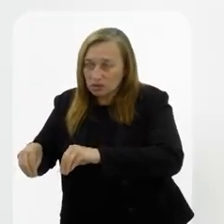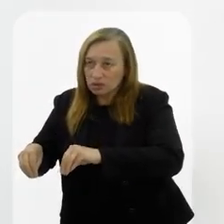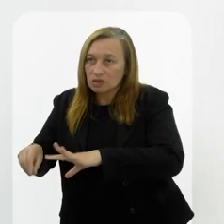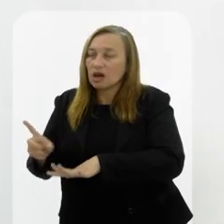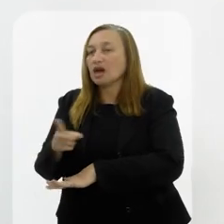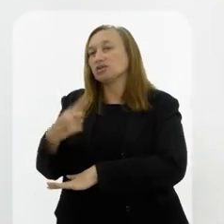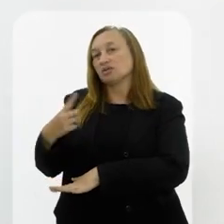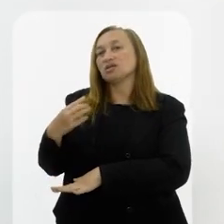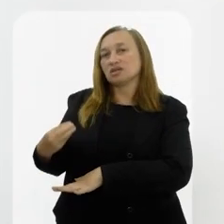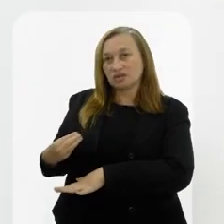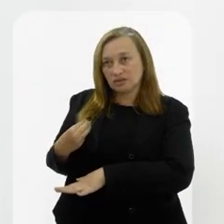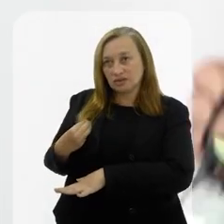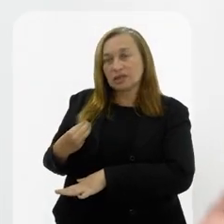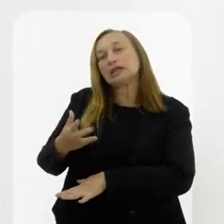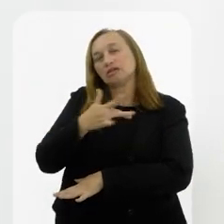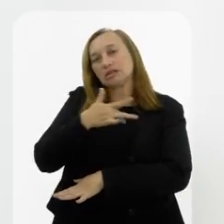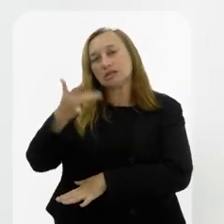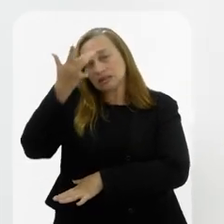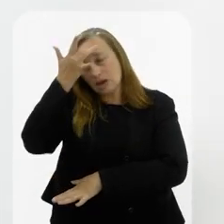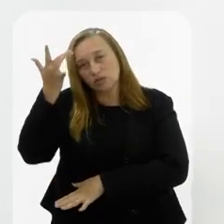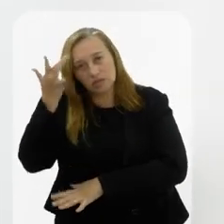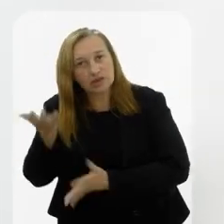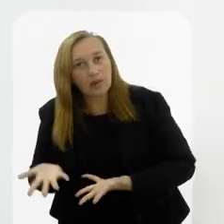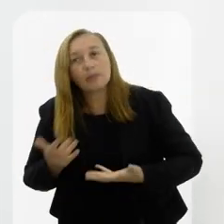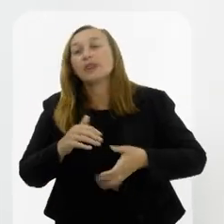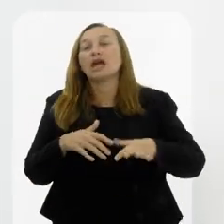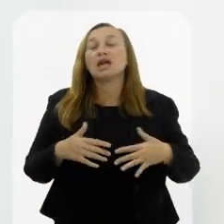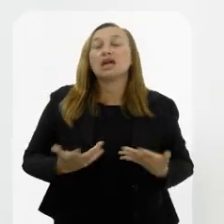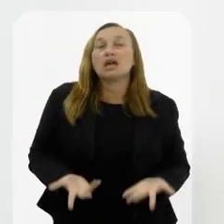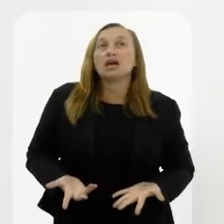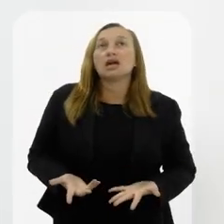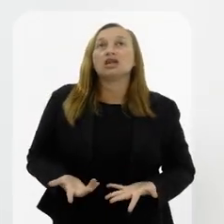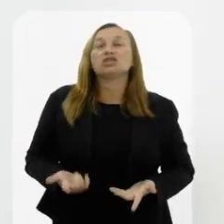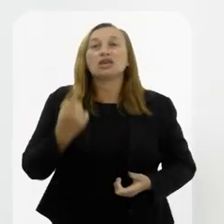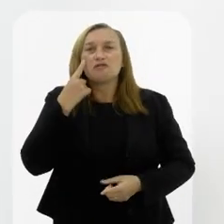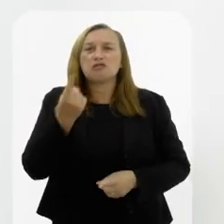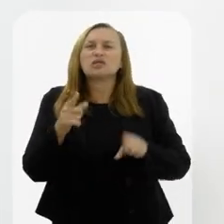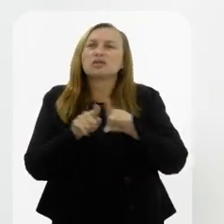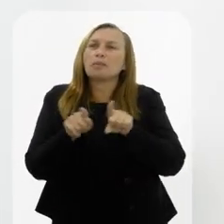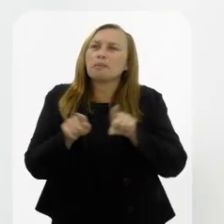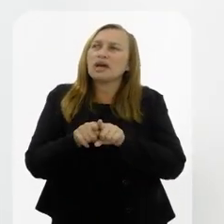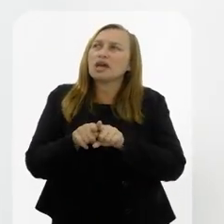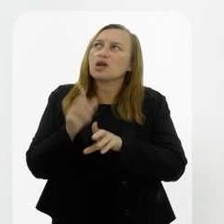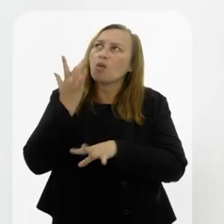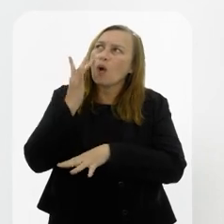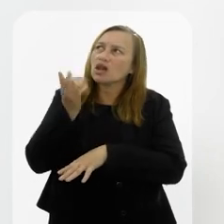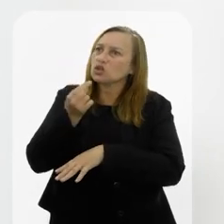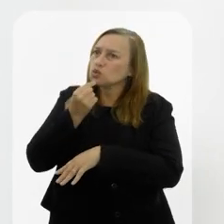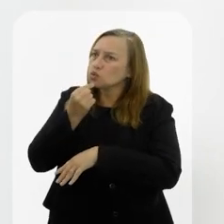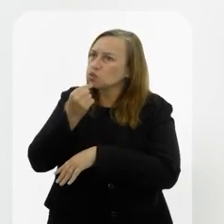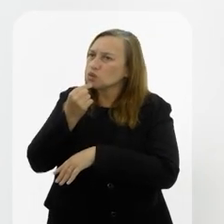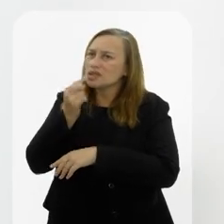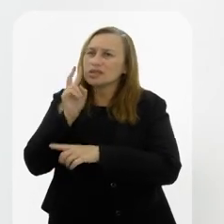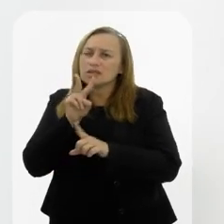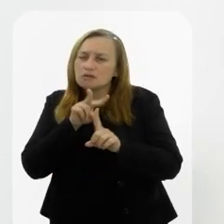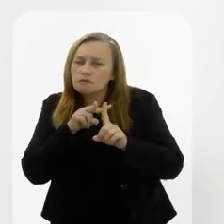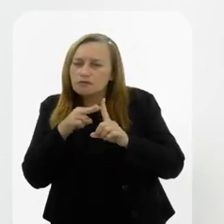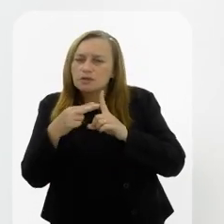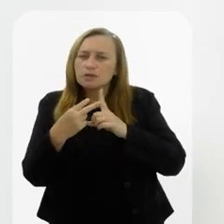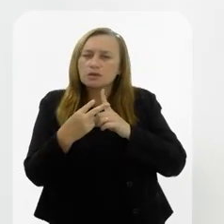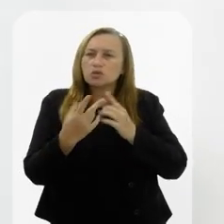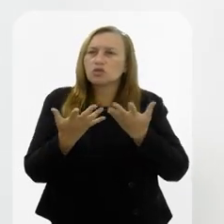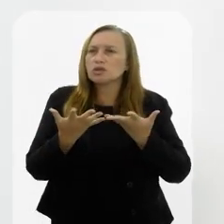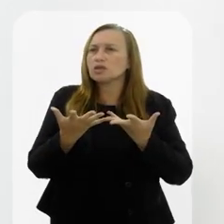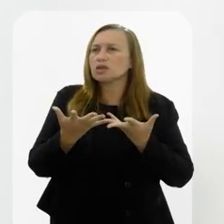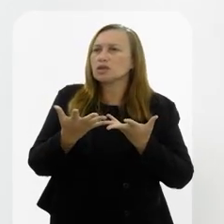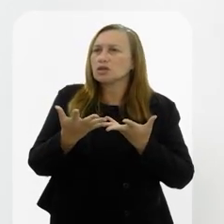e afetou, sem dúvida nenhuma, a nossa saúde mental. A gente tem que olhar também, e eu acho que esse